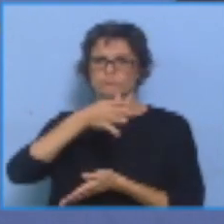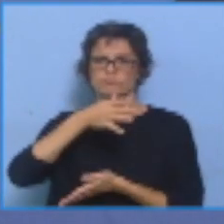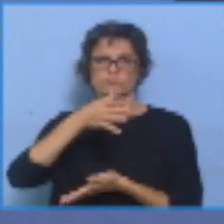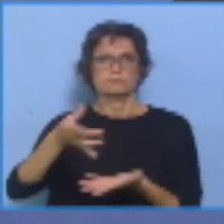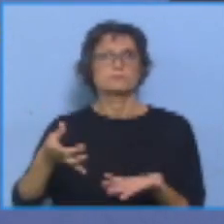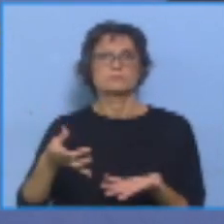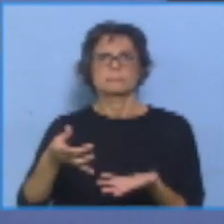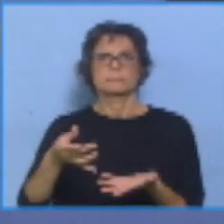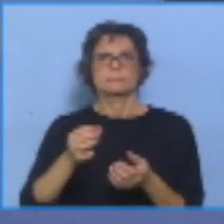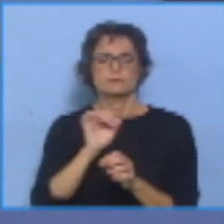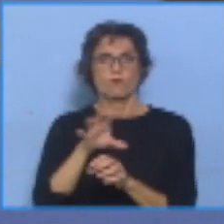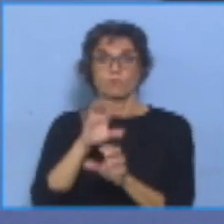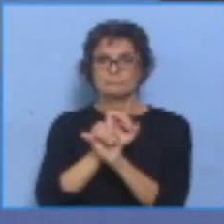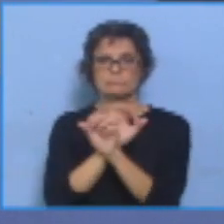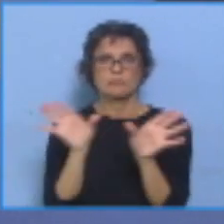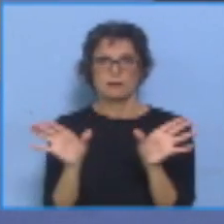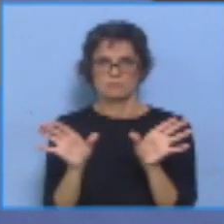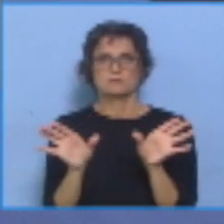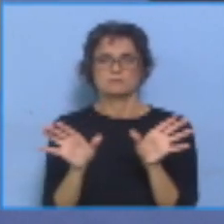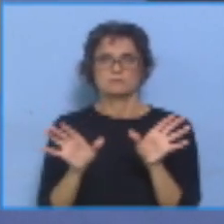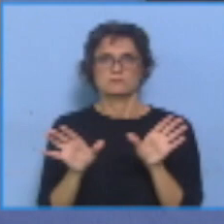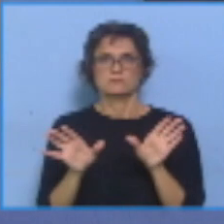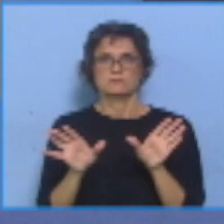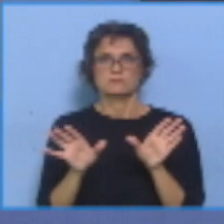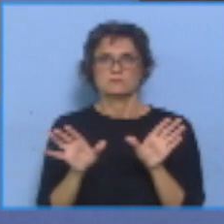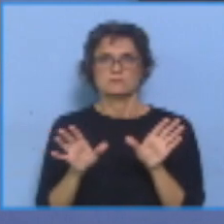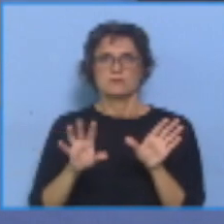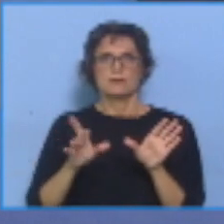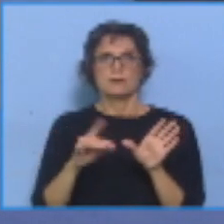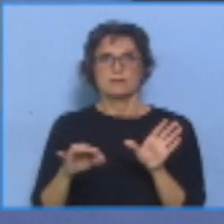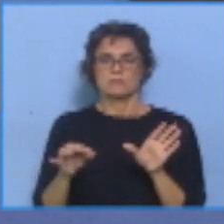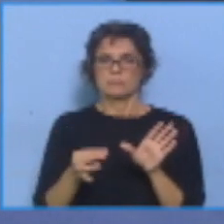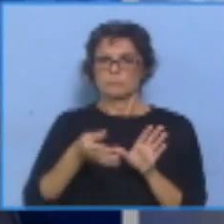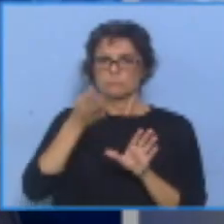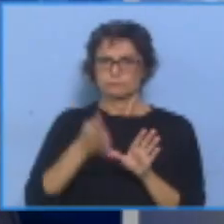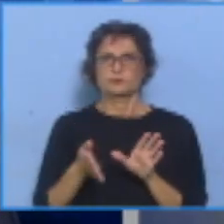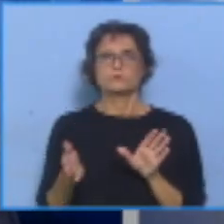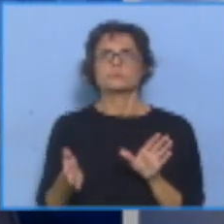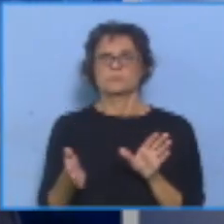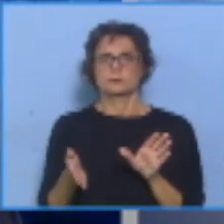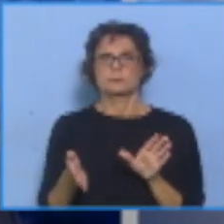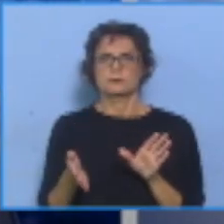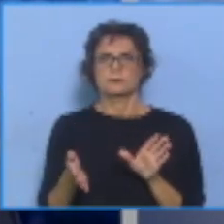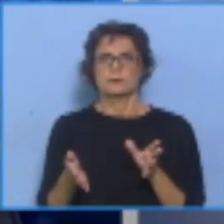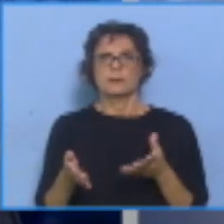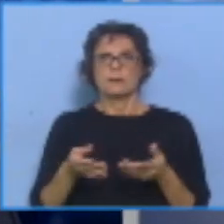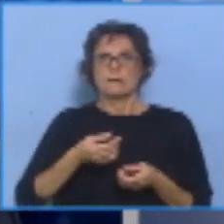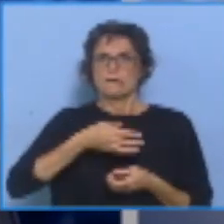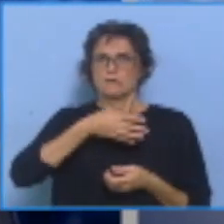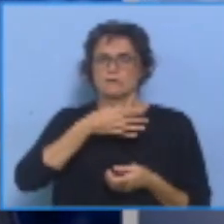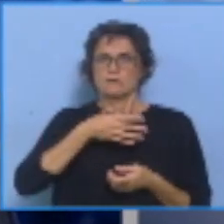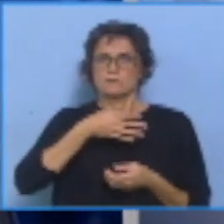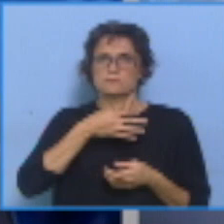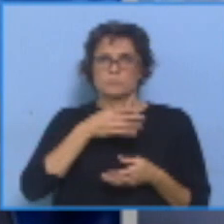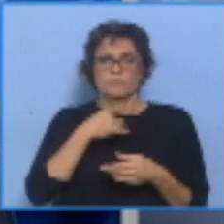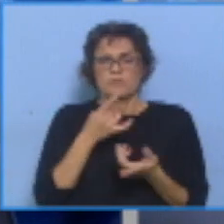mais pequena dúvida, embora daquela maneira elegante e exata que era o seu timbre, dizia o que pensava